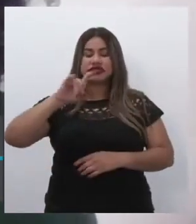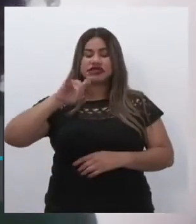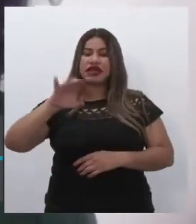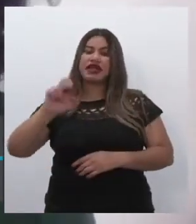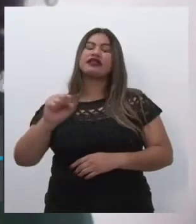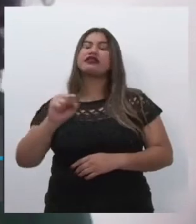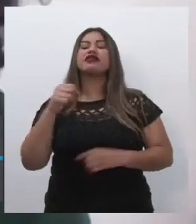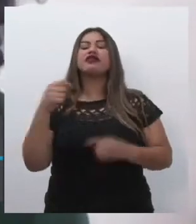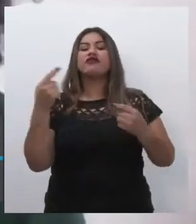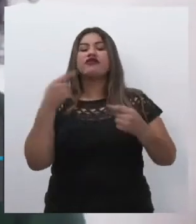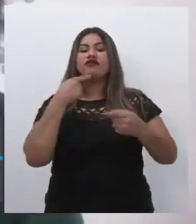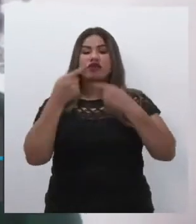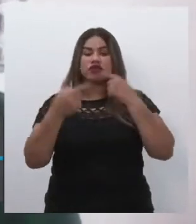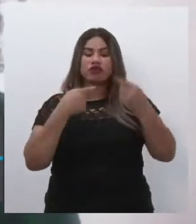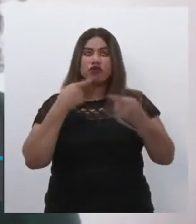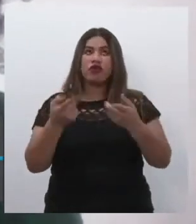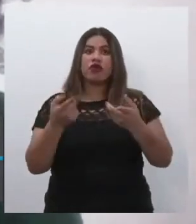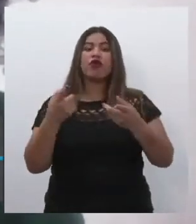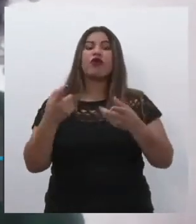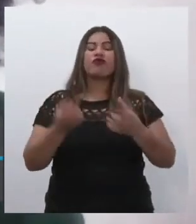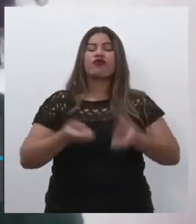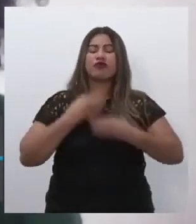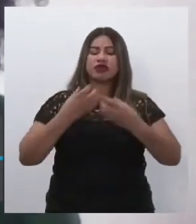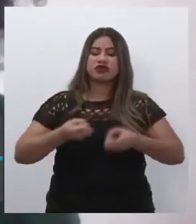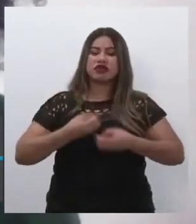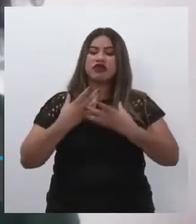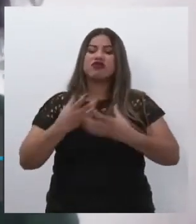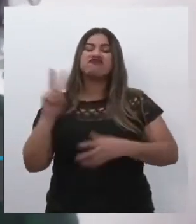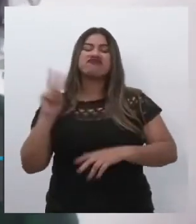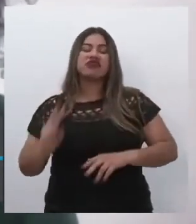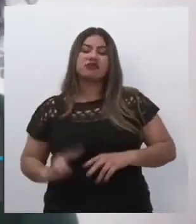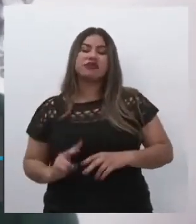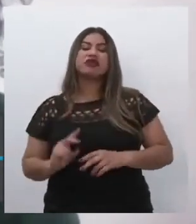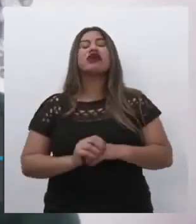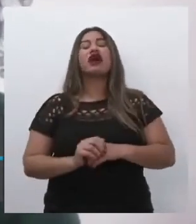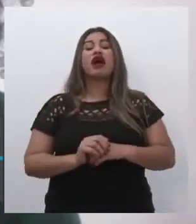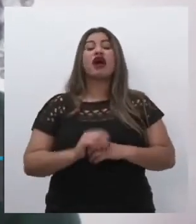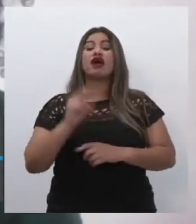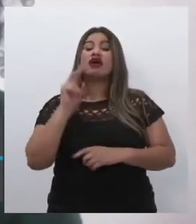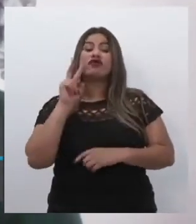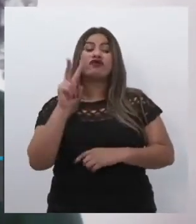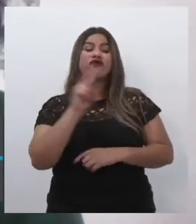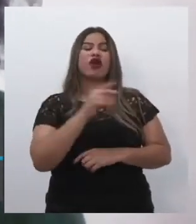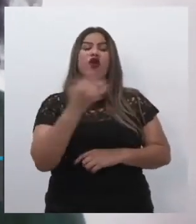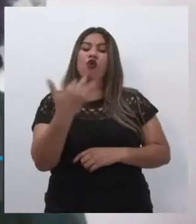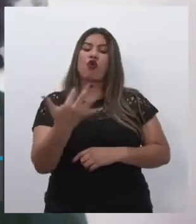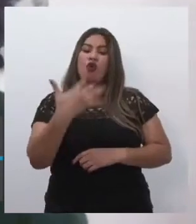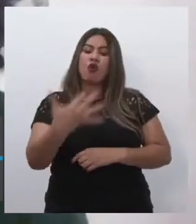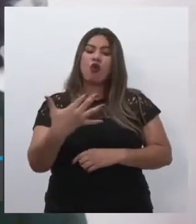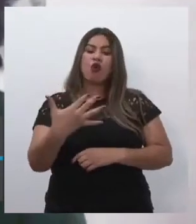A professora Patrícia, interpretação de cores. Informação de